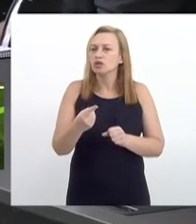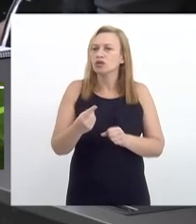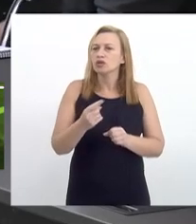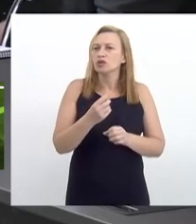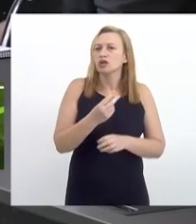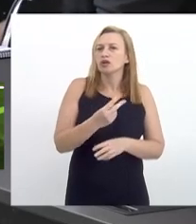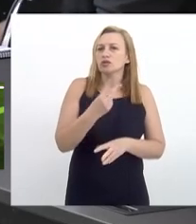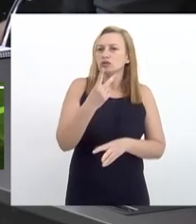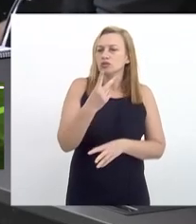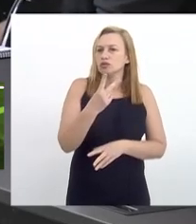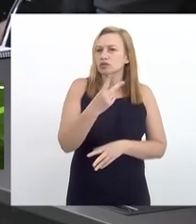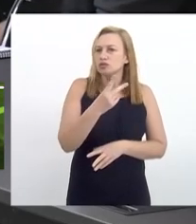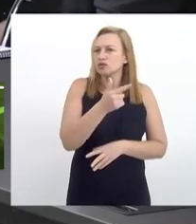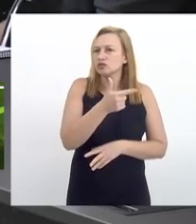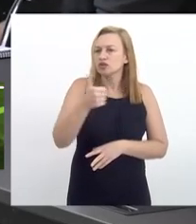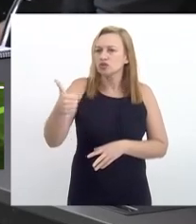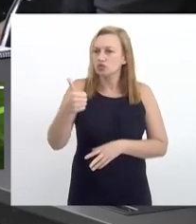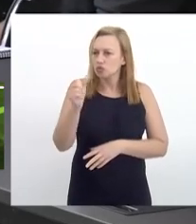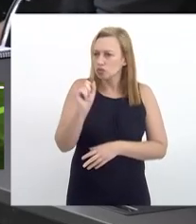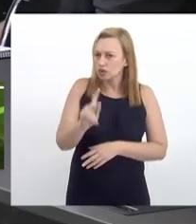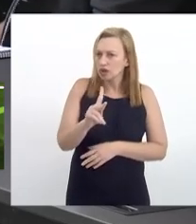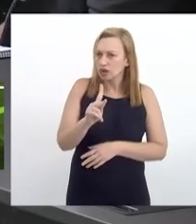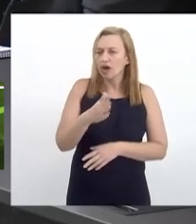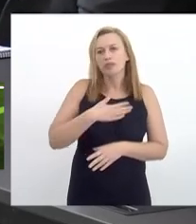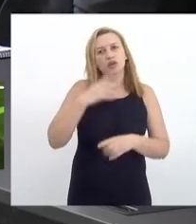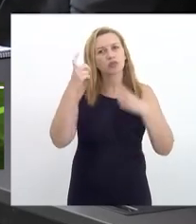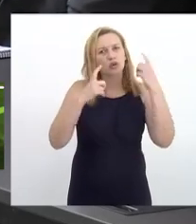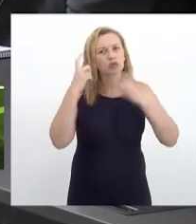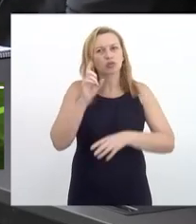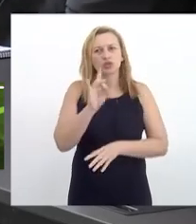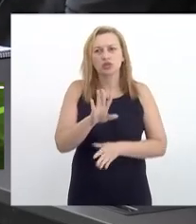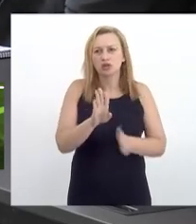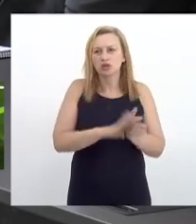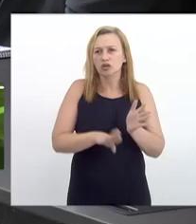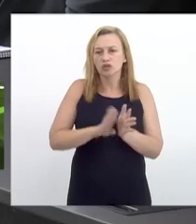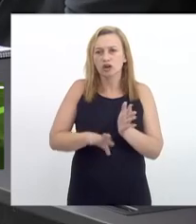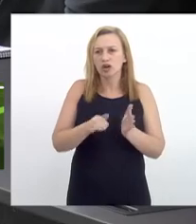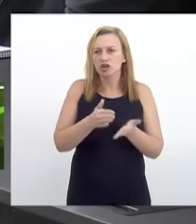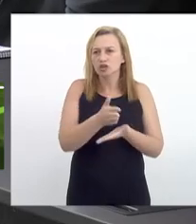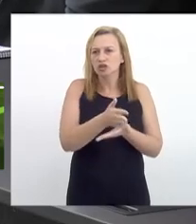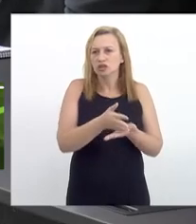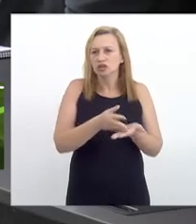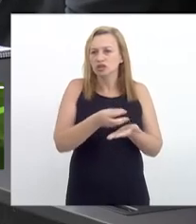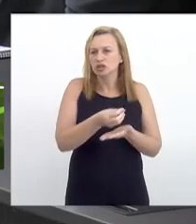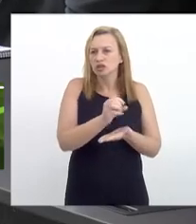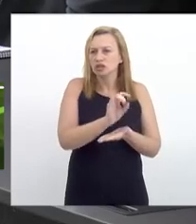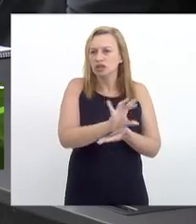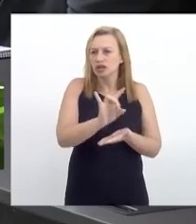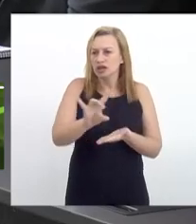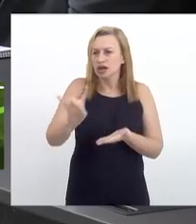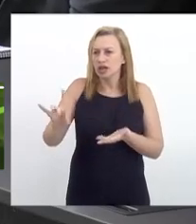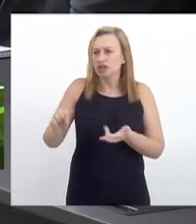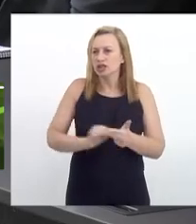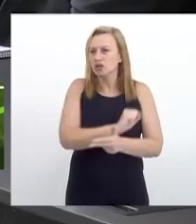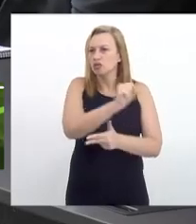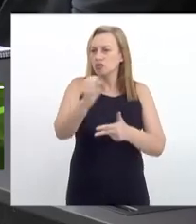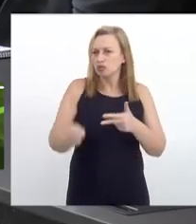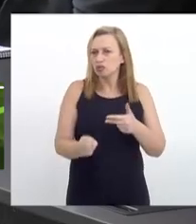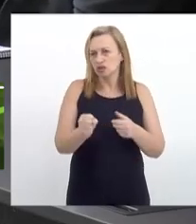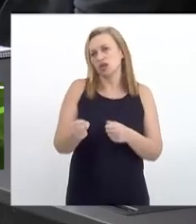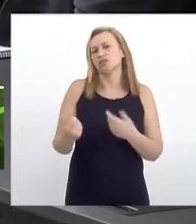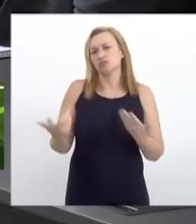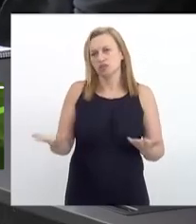de 21, ok? Minha preocupação só é o gasto individualizado de cada poder em relação a pessoal.